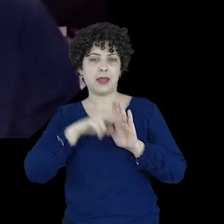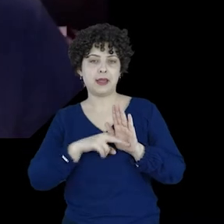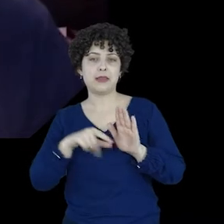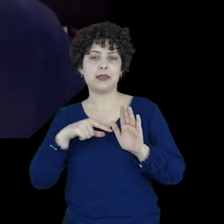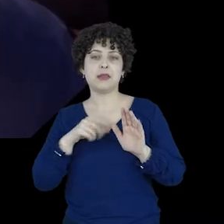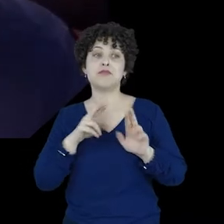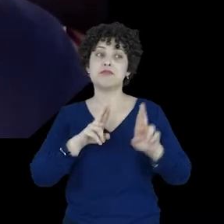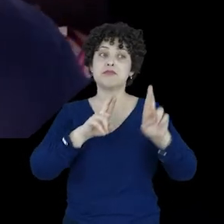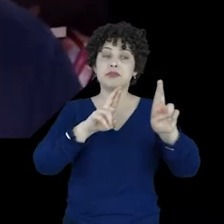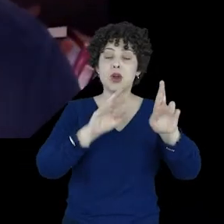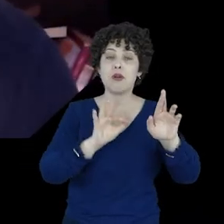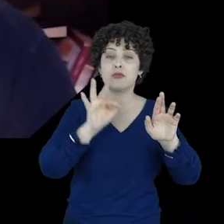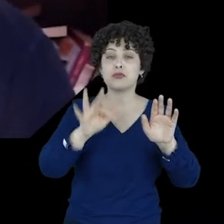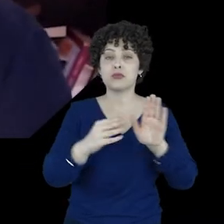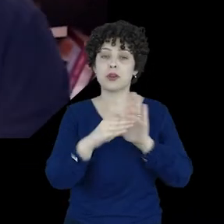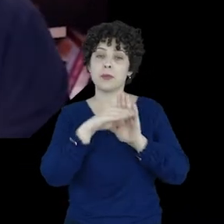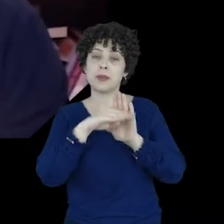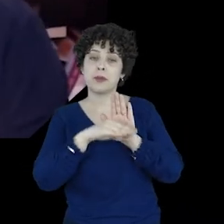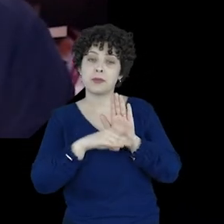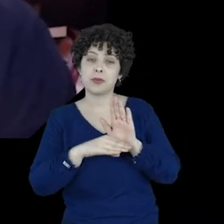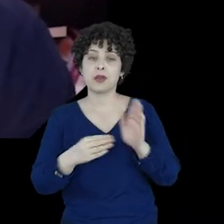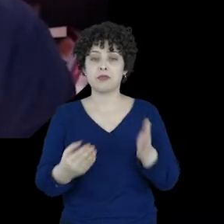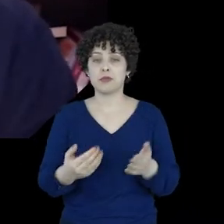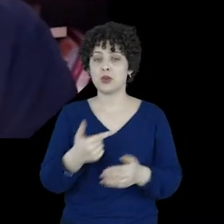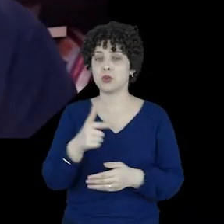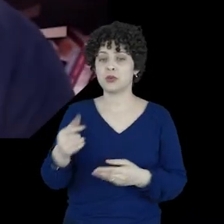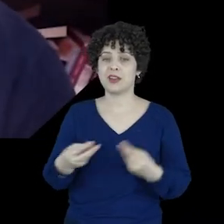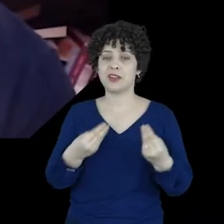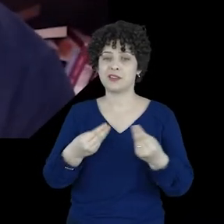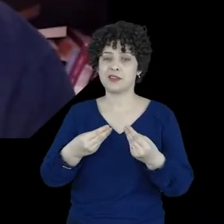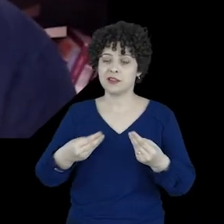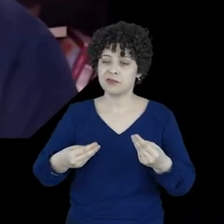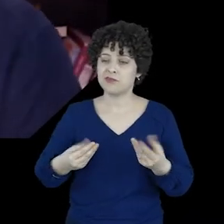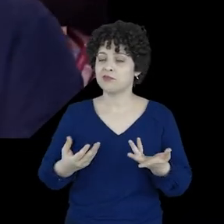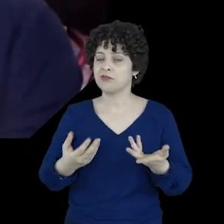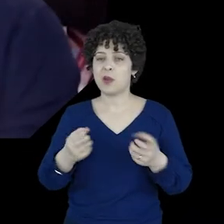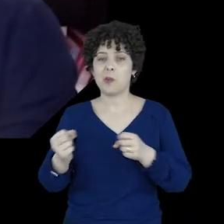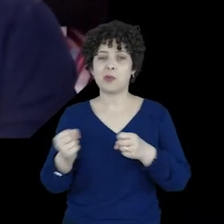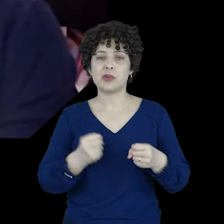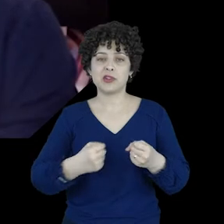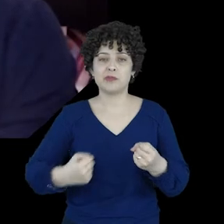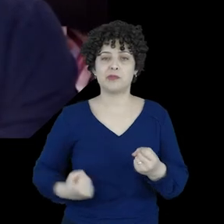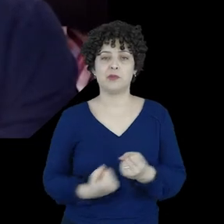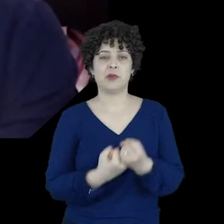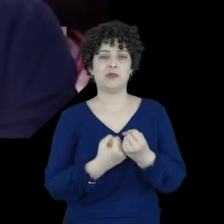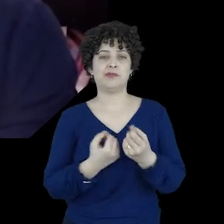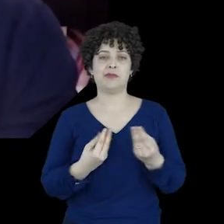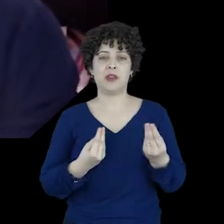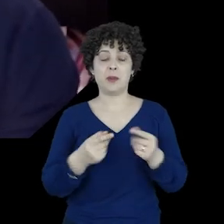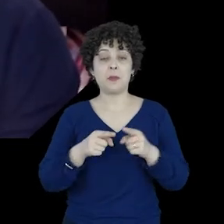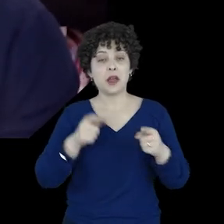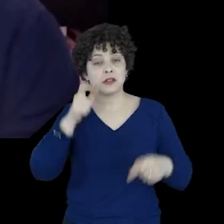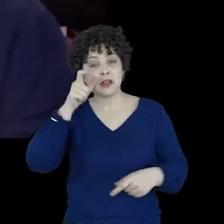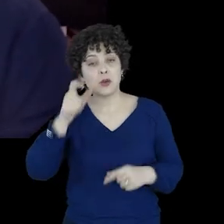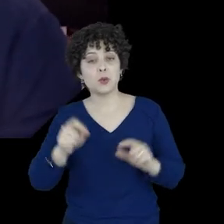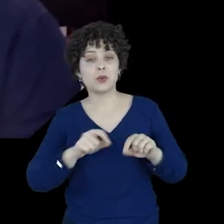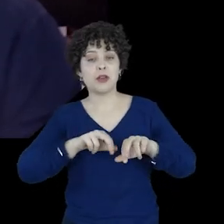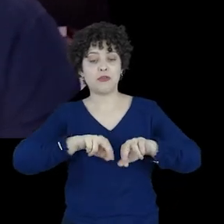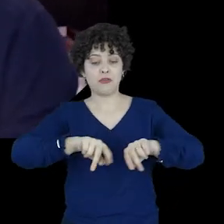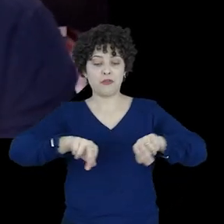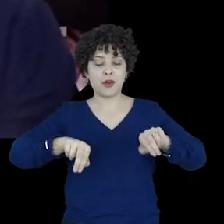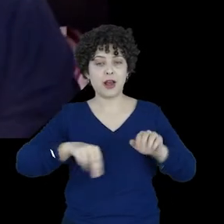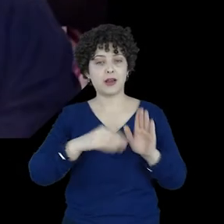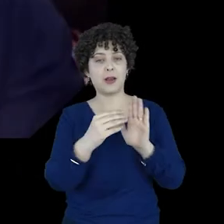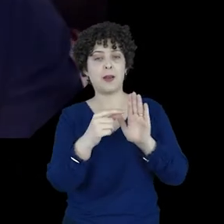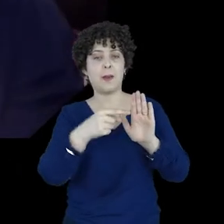ou de desejos para o futuro, que, é claro, não tem poder vinculante. Mas o que acho interessante é que vários